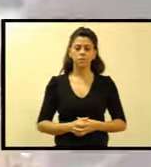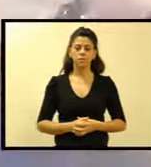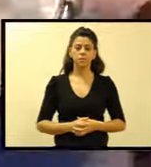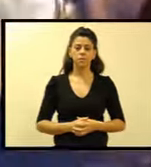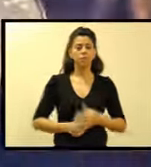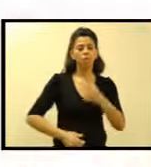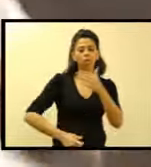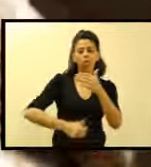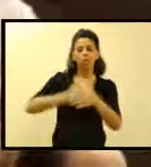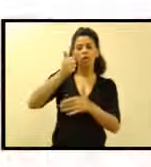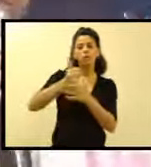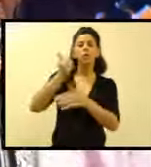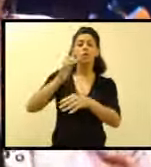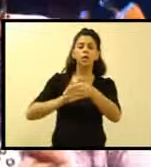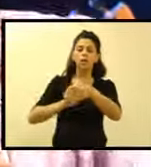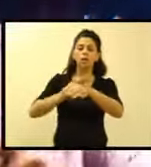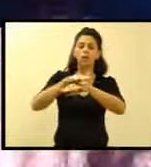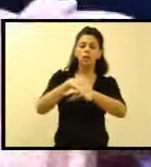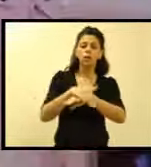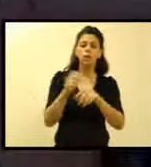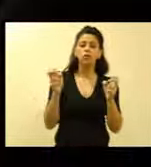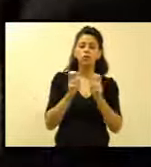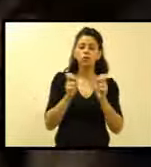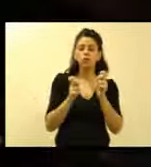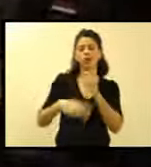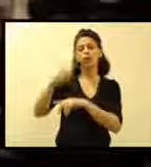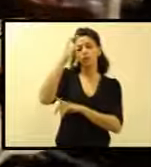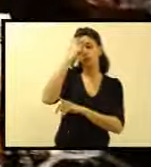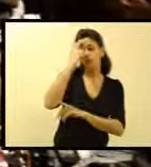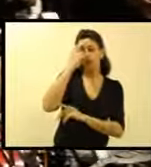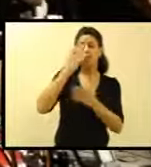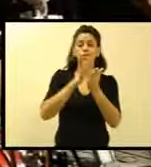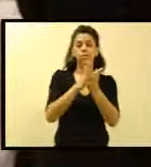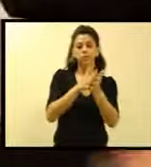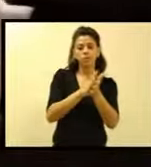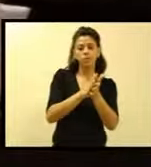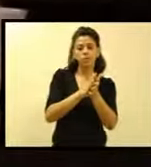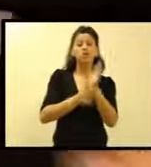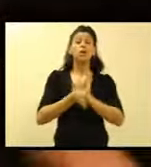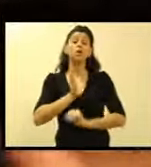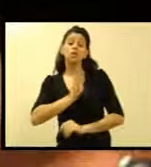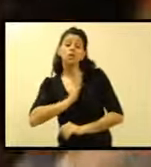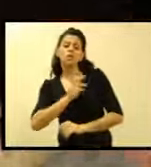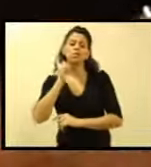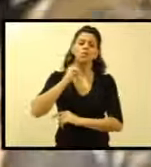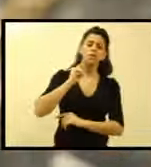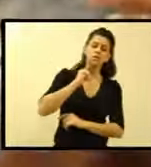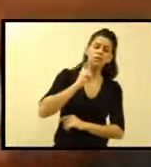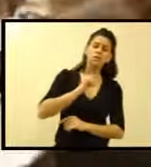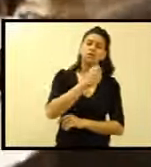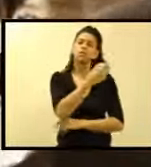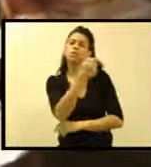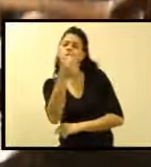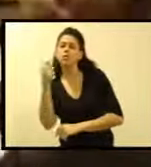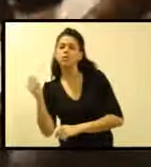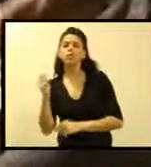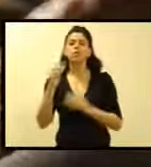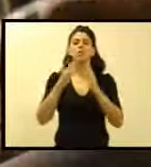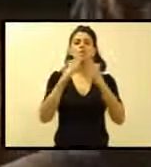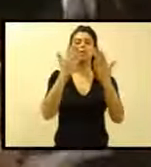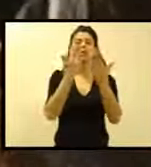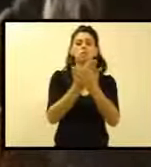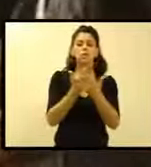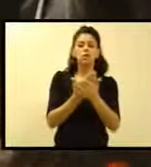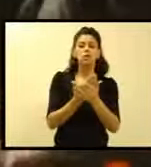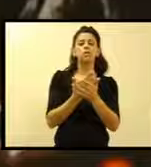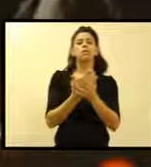A primeira noite do inverno foi do samba. Do Coração das Minas, a Associação das Escolas de Samba, Blocos e Ranchos